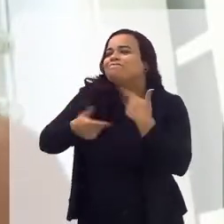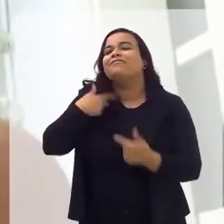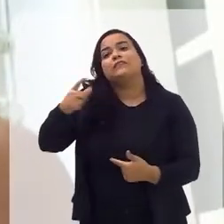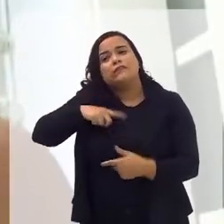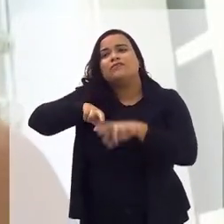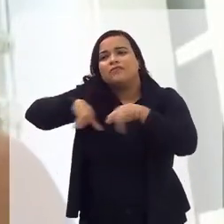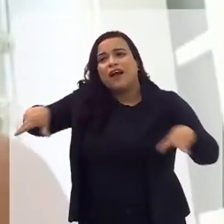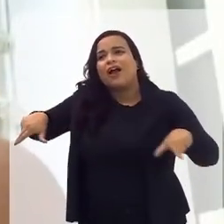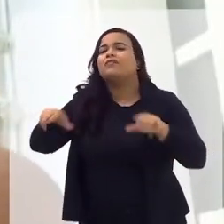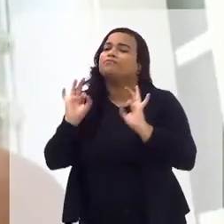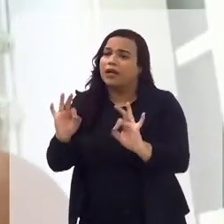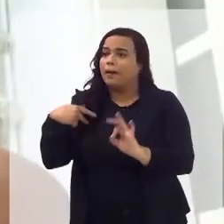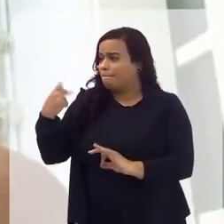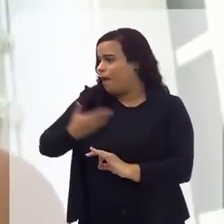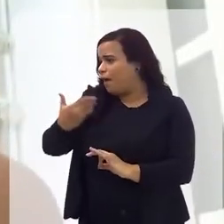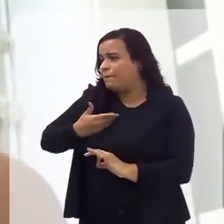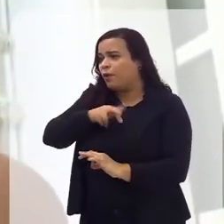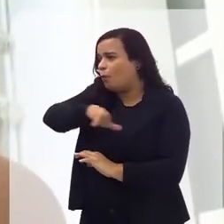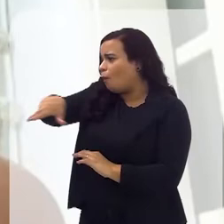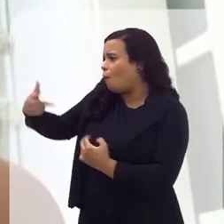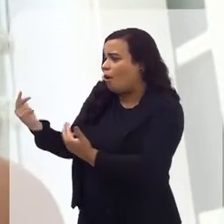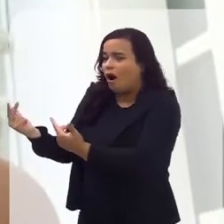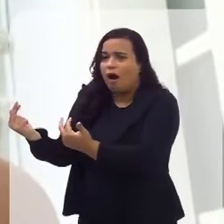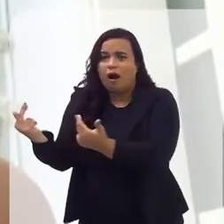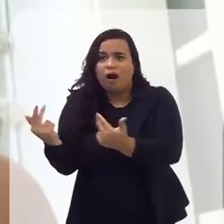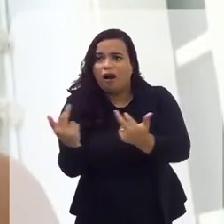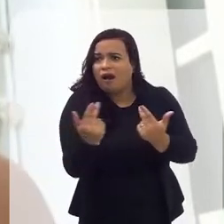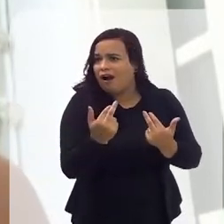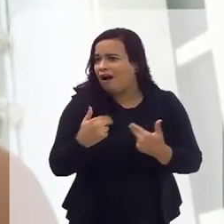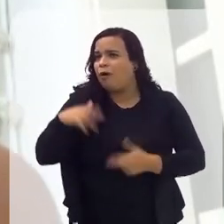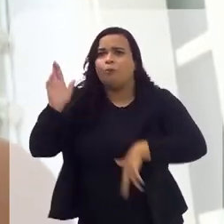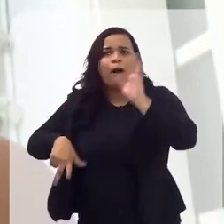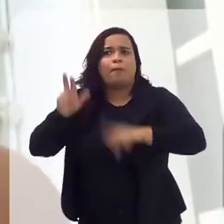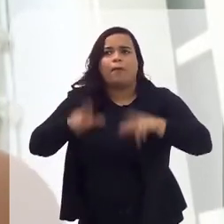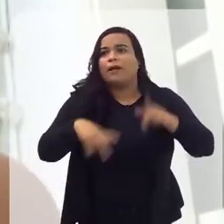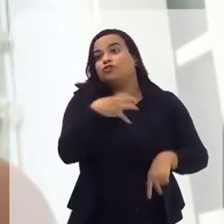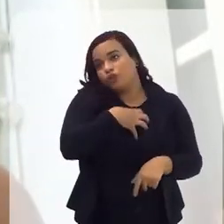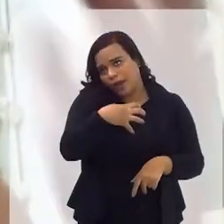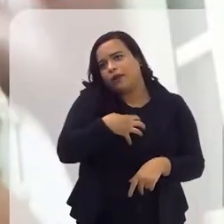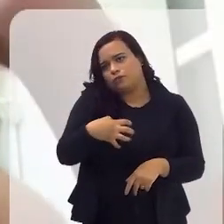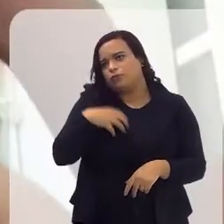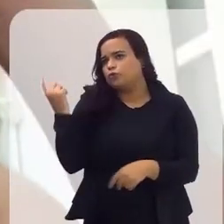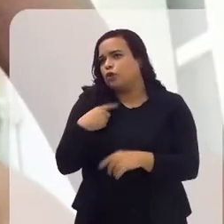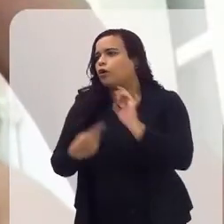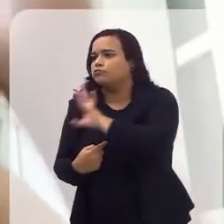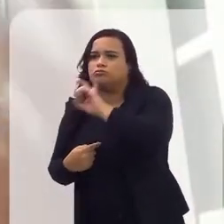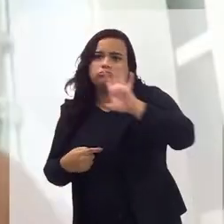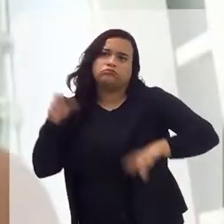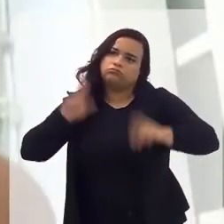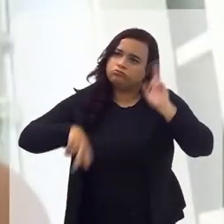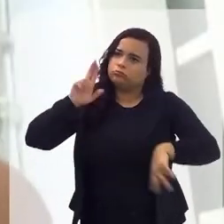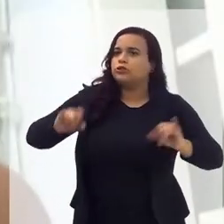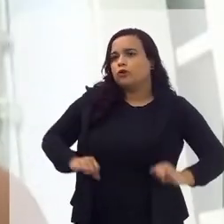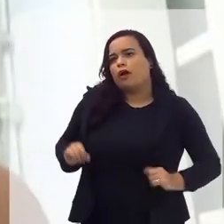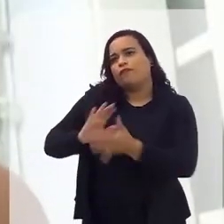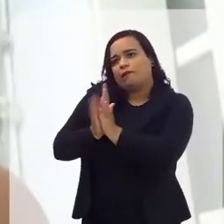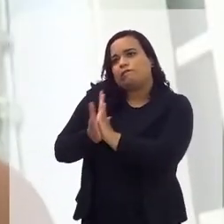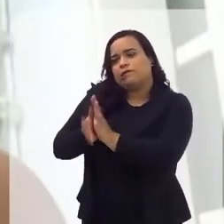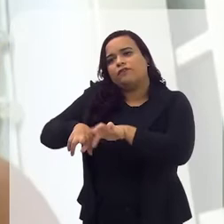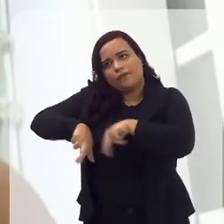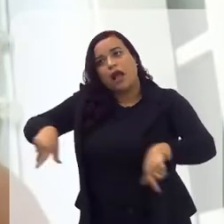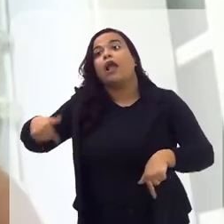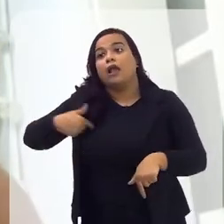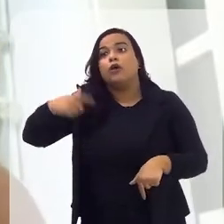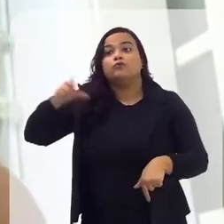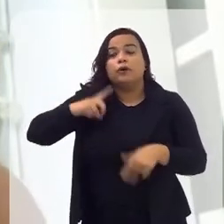com certeza eu passei, como todas as minhas amigas passaram, né? De diferentes formas, porque a gente tem sofre diferentes preconceitos.